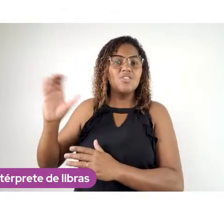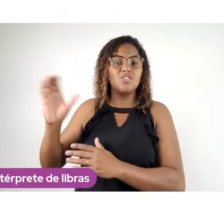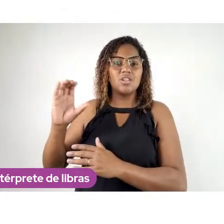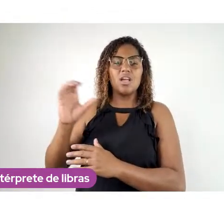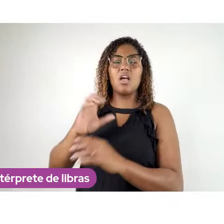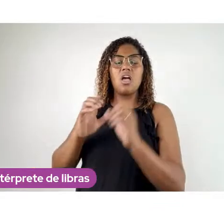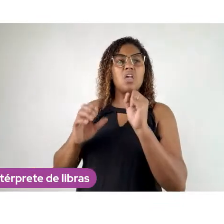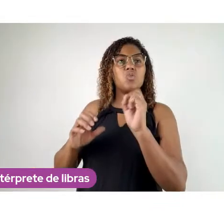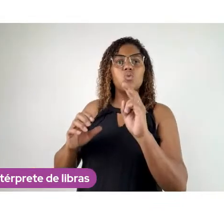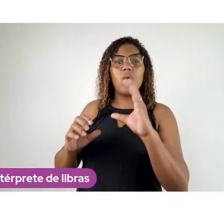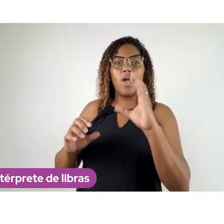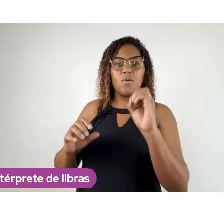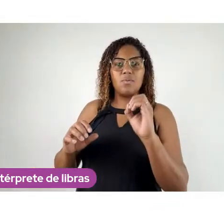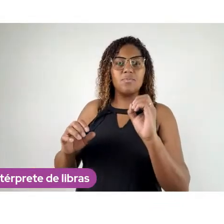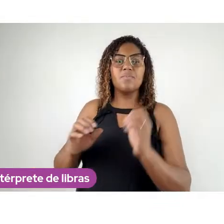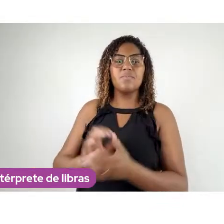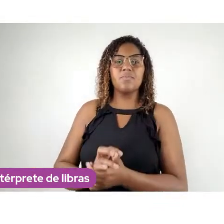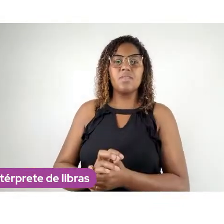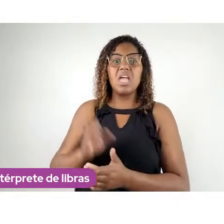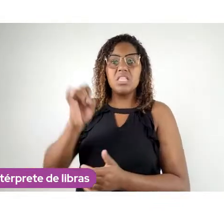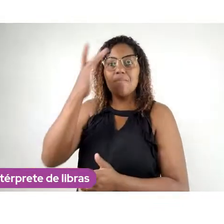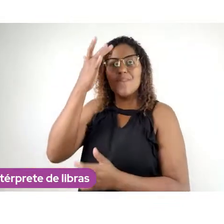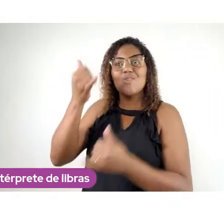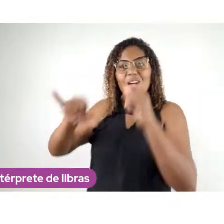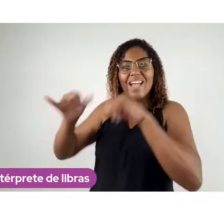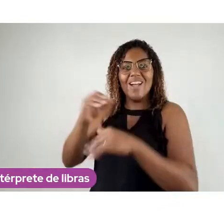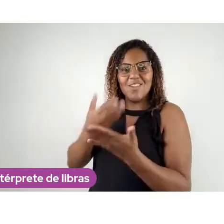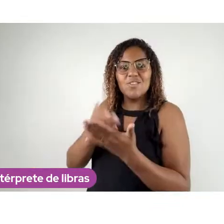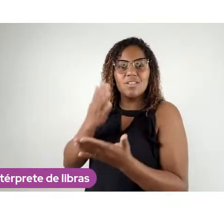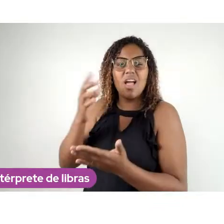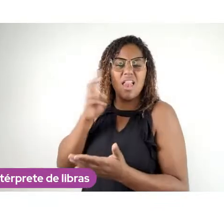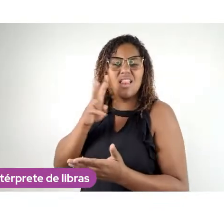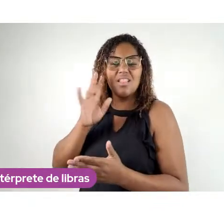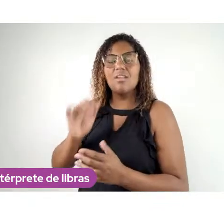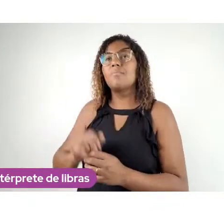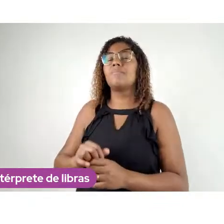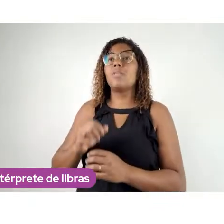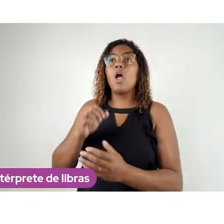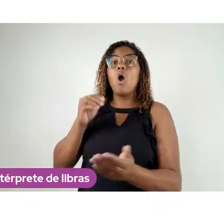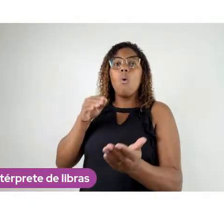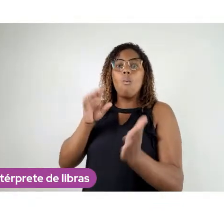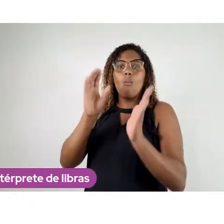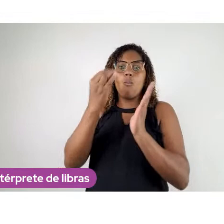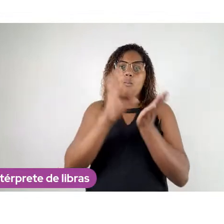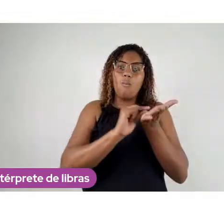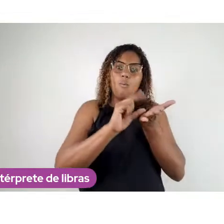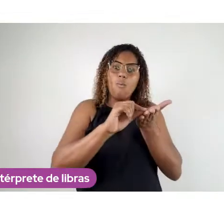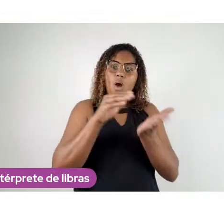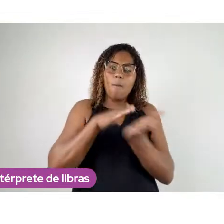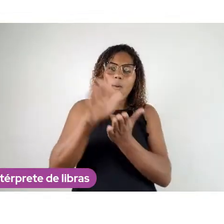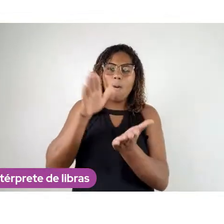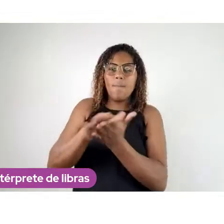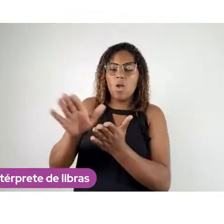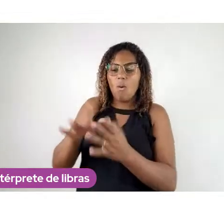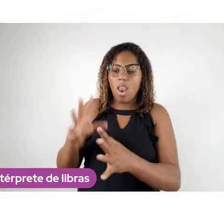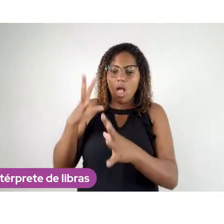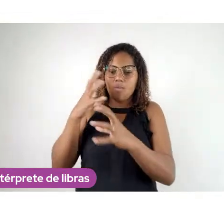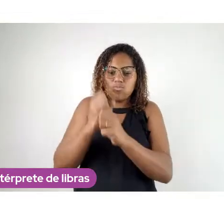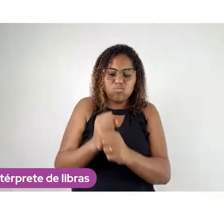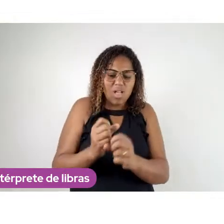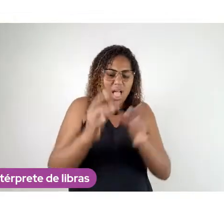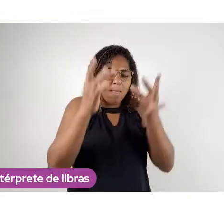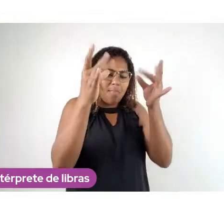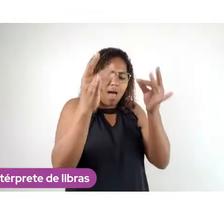química vai lembrar dele, ele calculou, ele publicou um artigo onde ele calculou com detalhes,